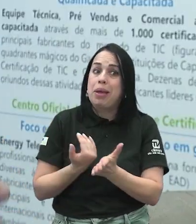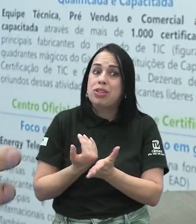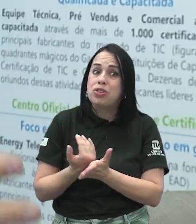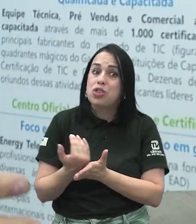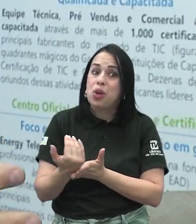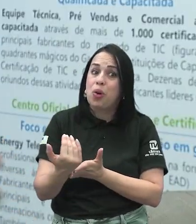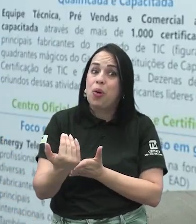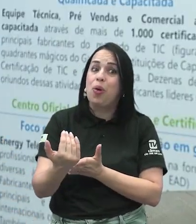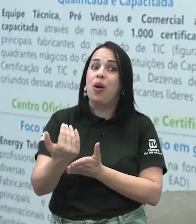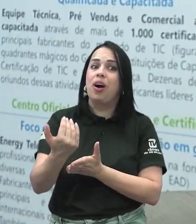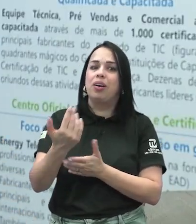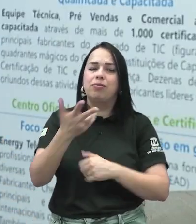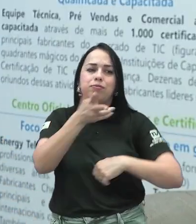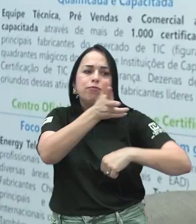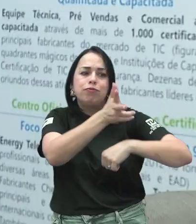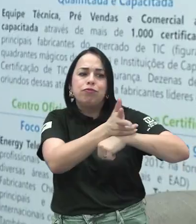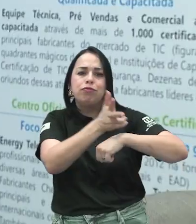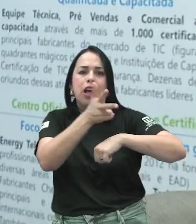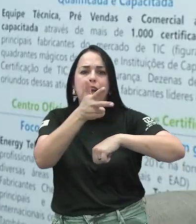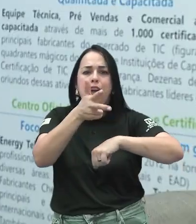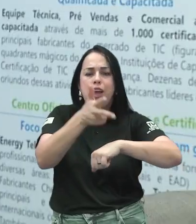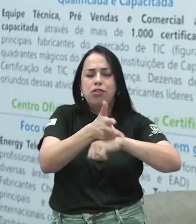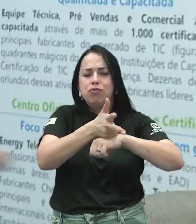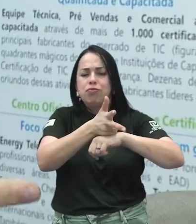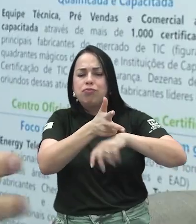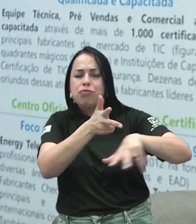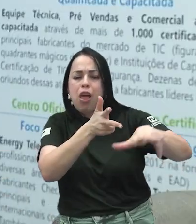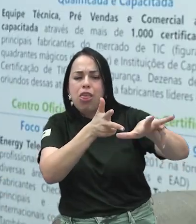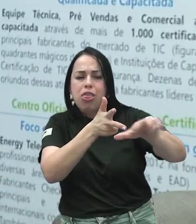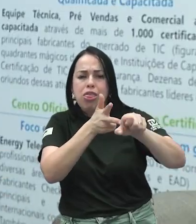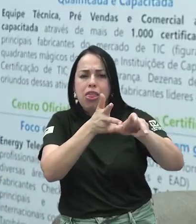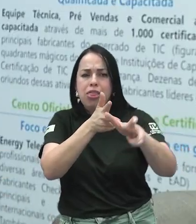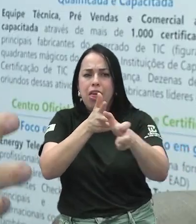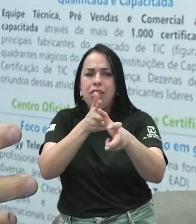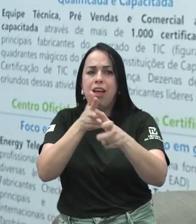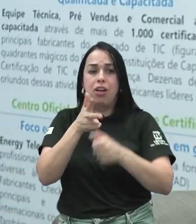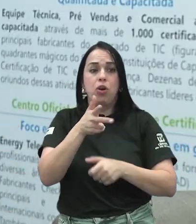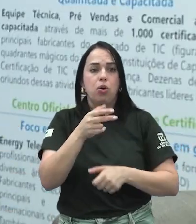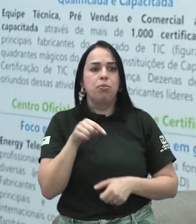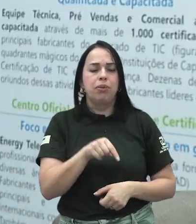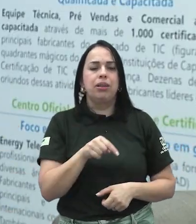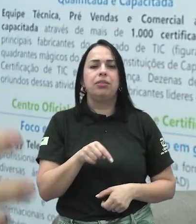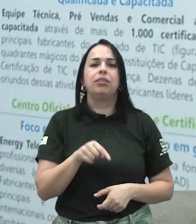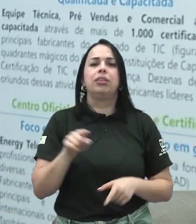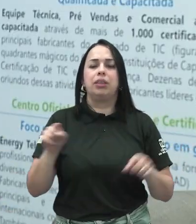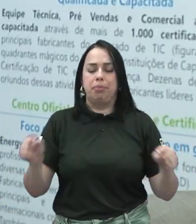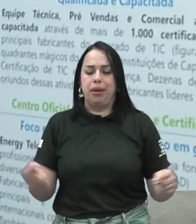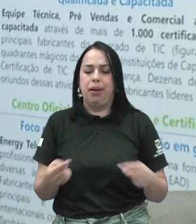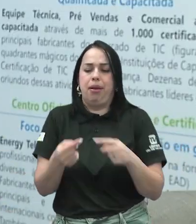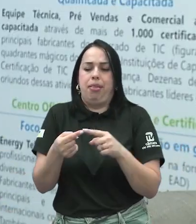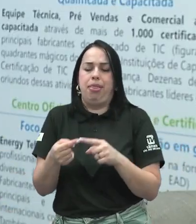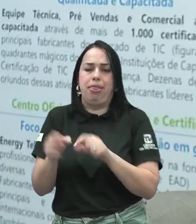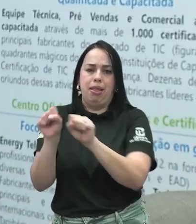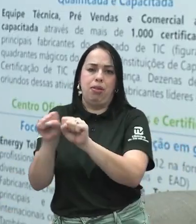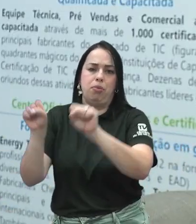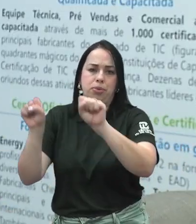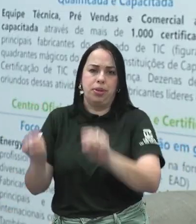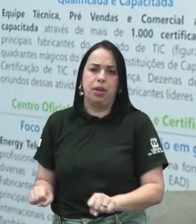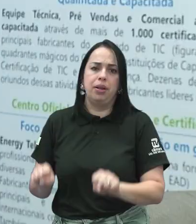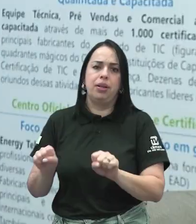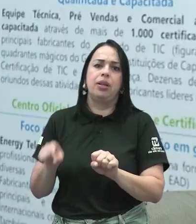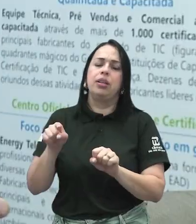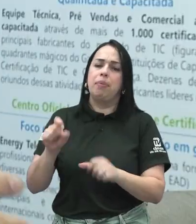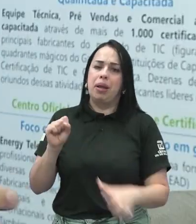implementação. Começou a cidade, implementou o vídeo monitoramento, implementou, enfim, as tecnologias, concomitantemente com ela,